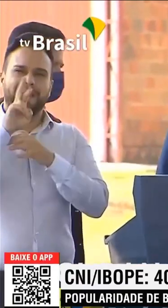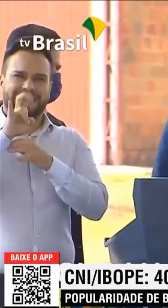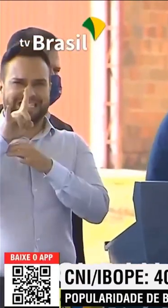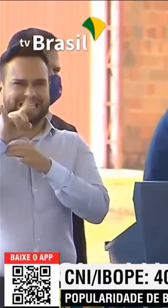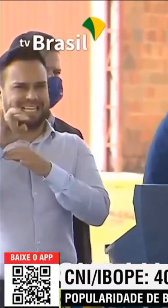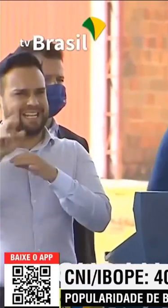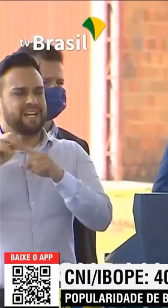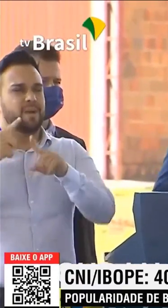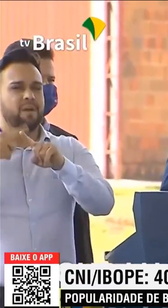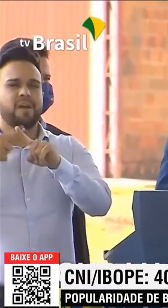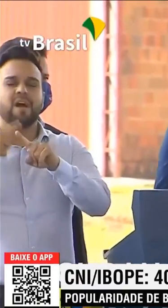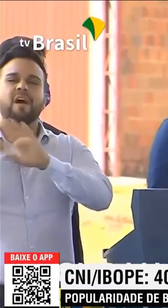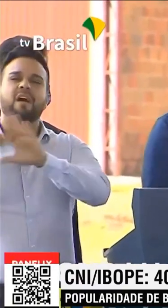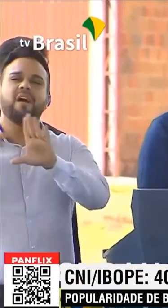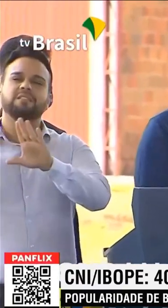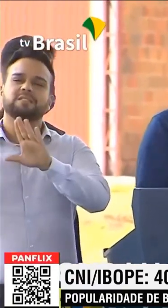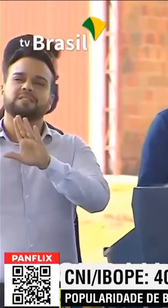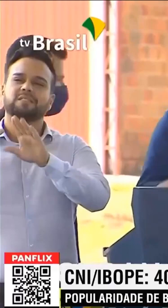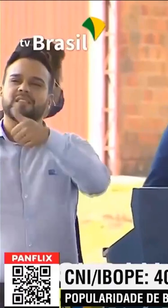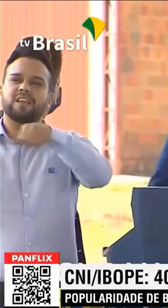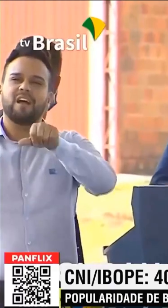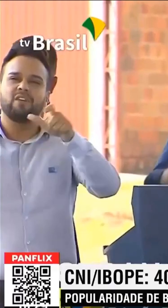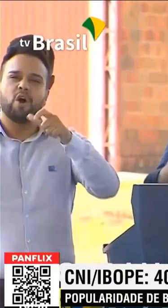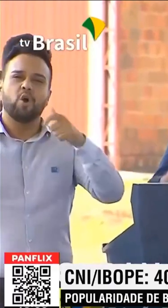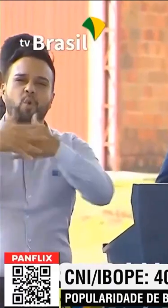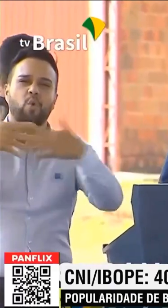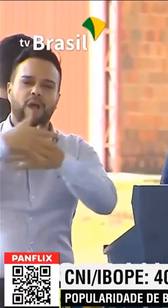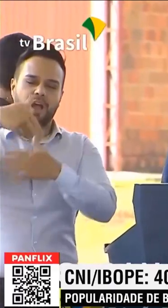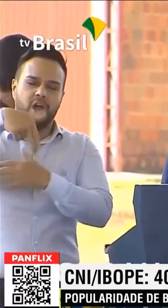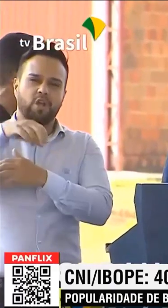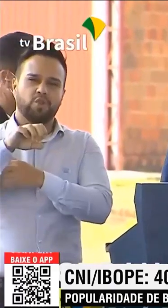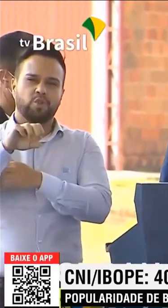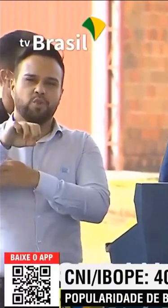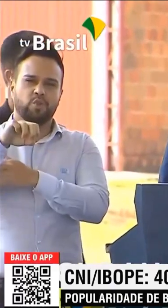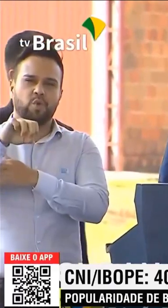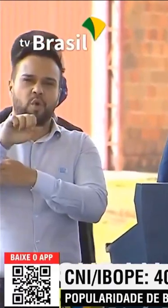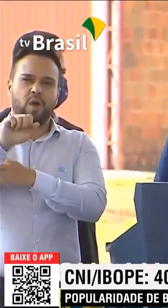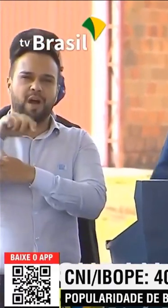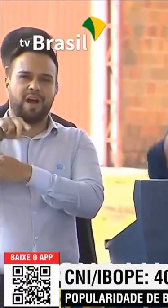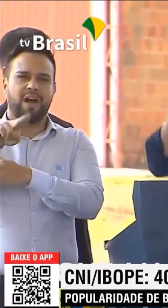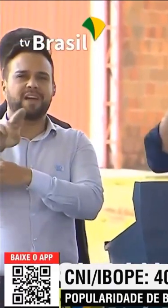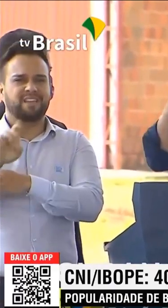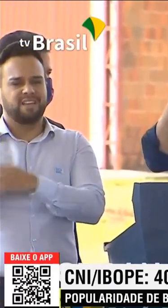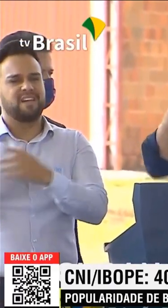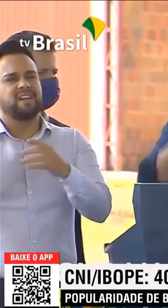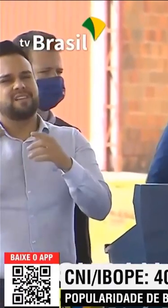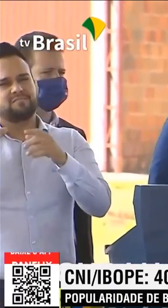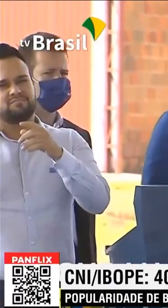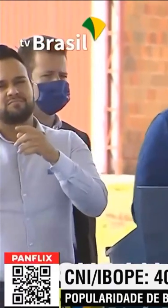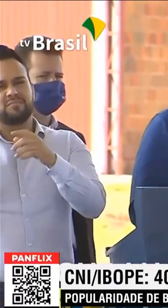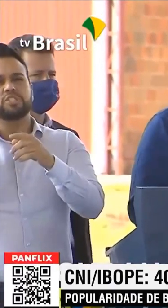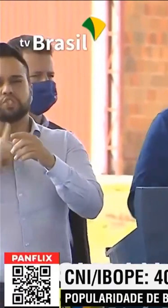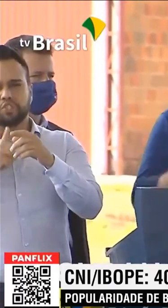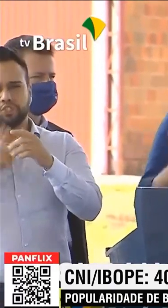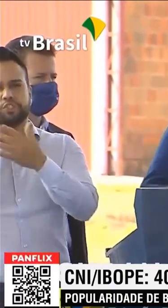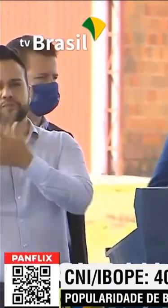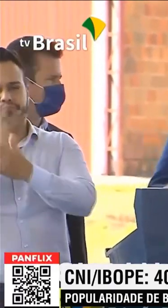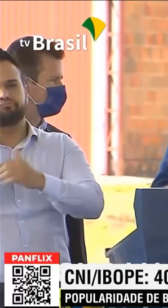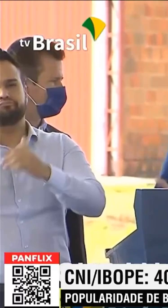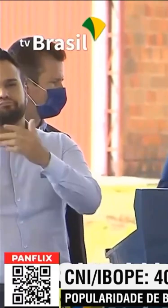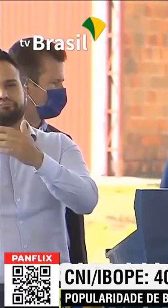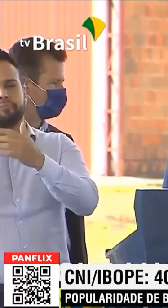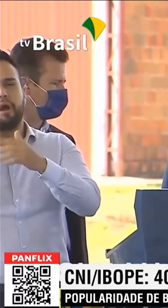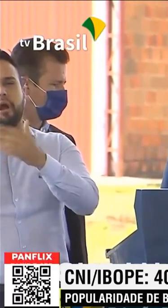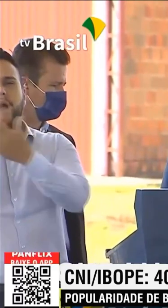pesquisas em Ibope quarenta por cento dos entrevistados avaliam o governo como ótimo ou bom avaliação negativa ou seja